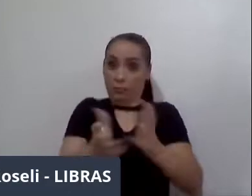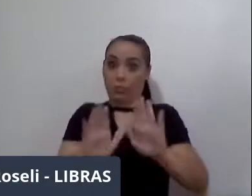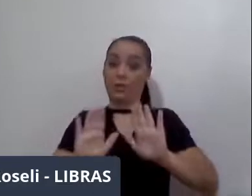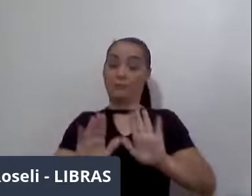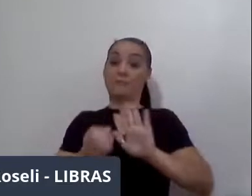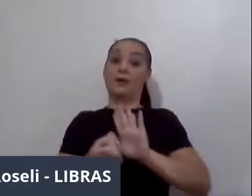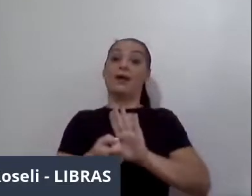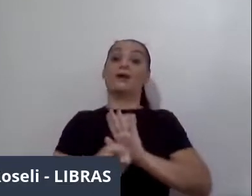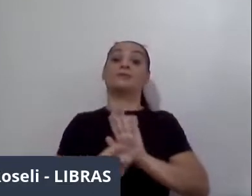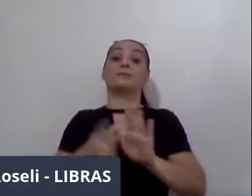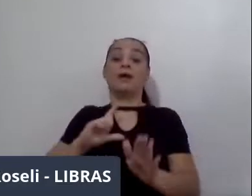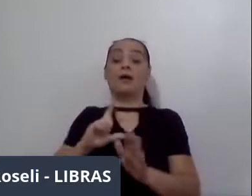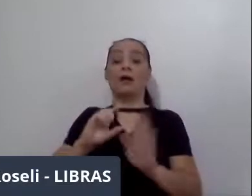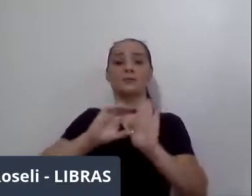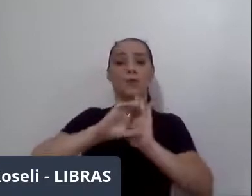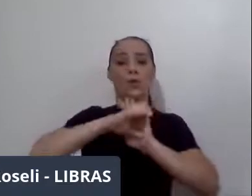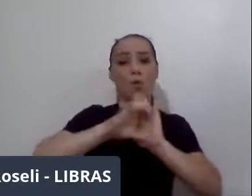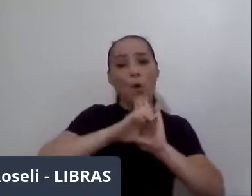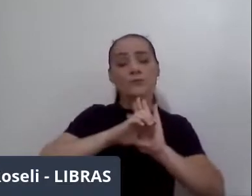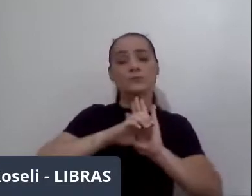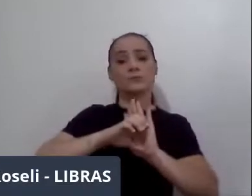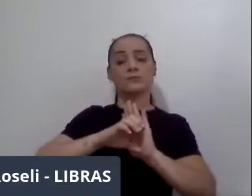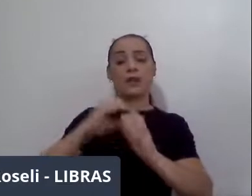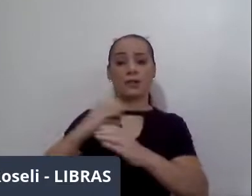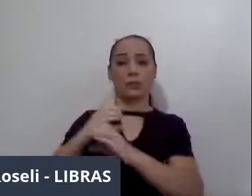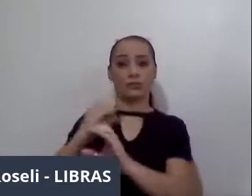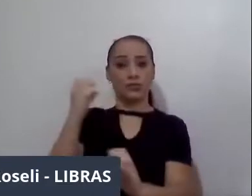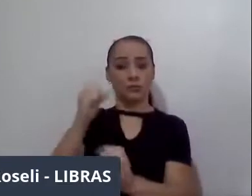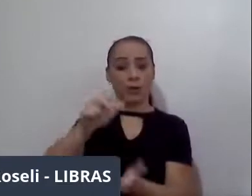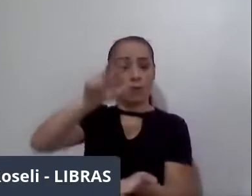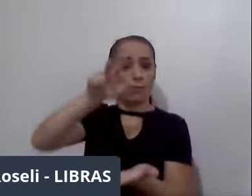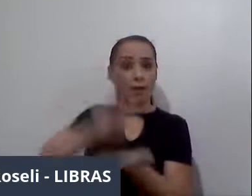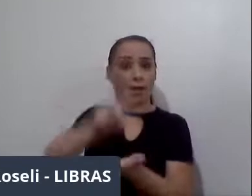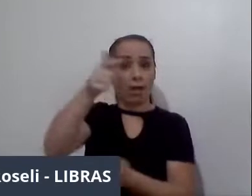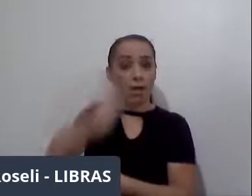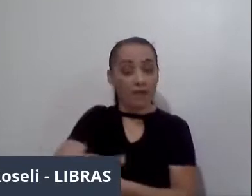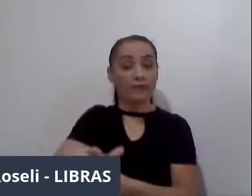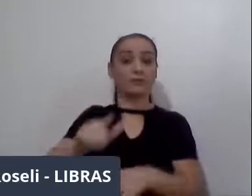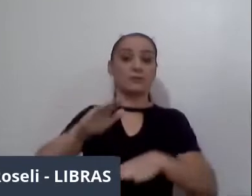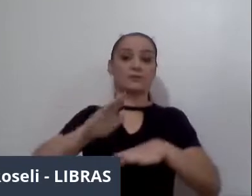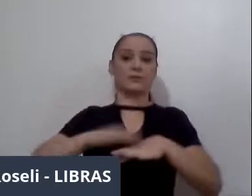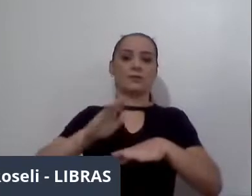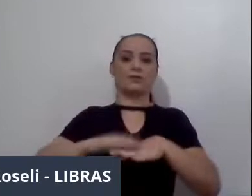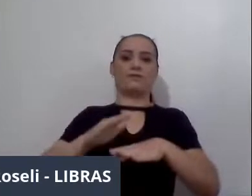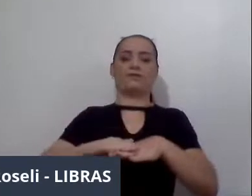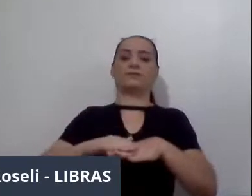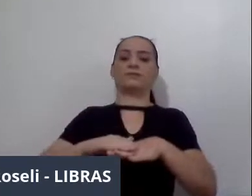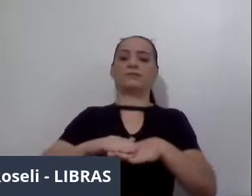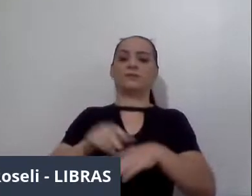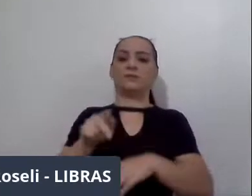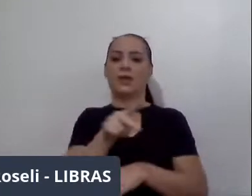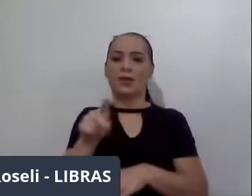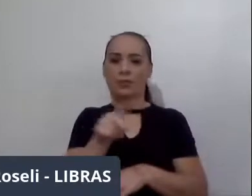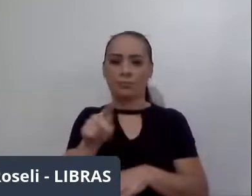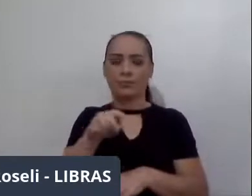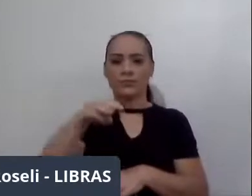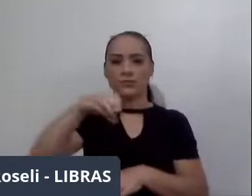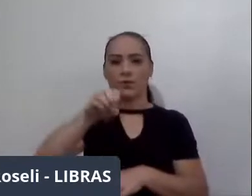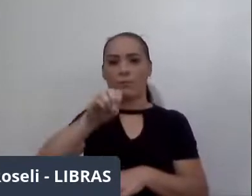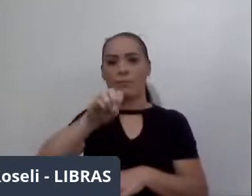conceitos do que é de fato revalidação de diplomas, eu gostaria de reverberar a fala do professor Mohamed, porque foram